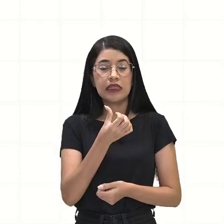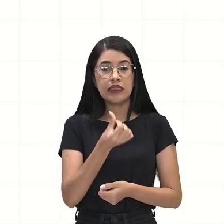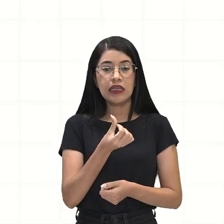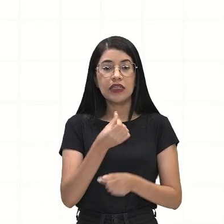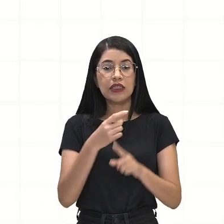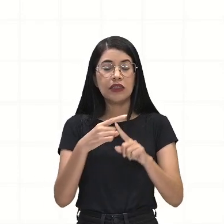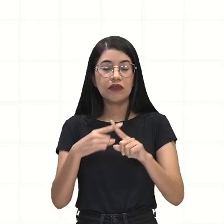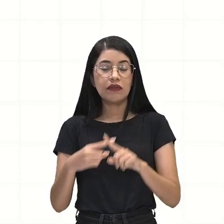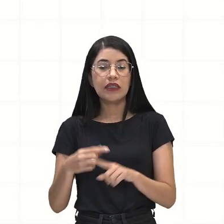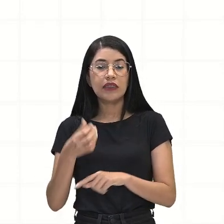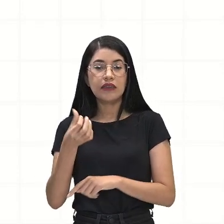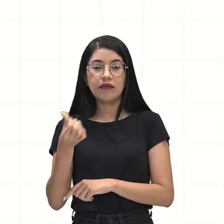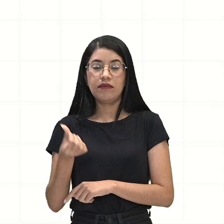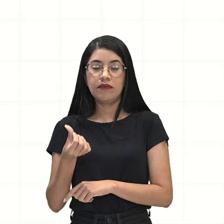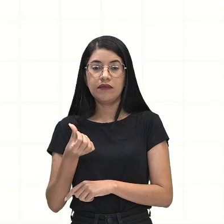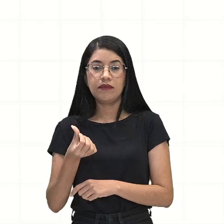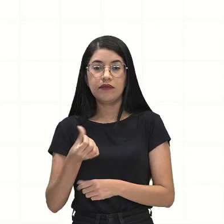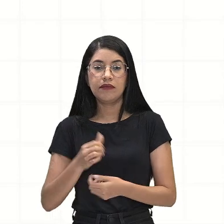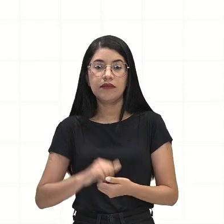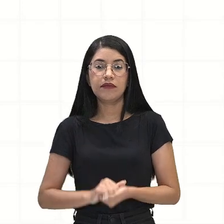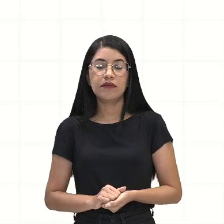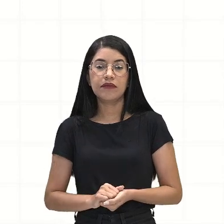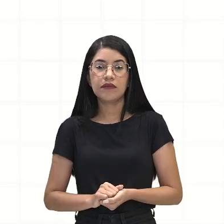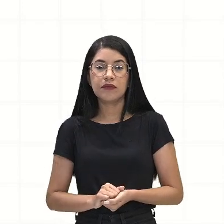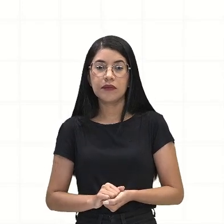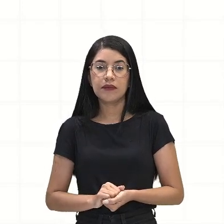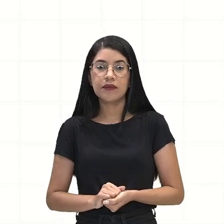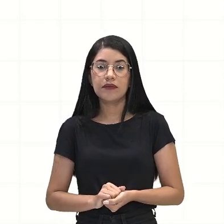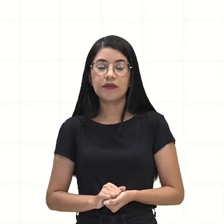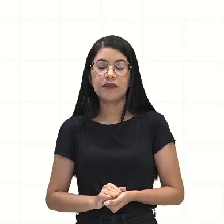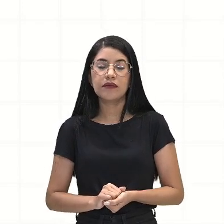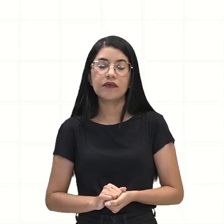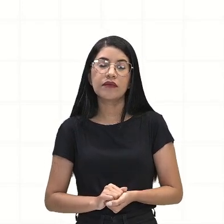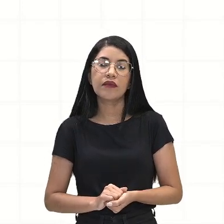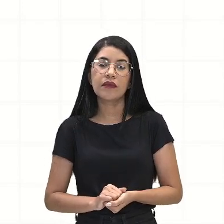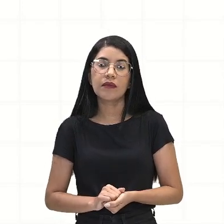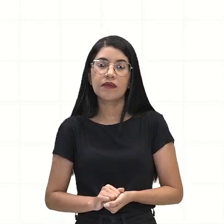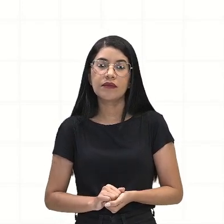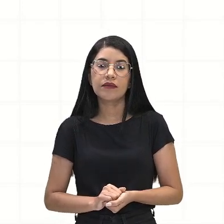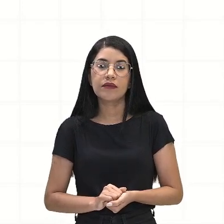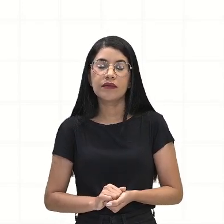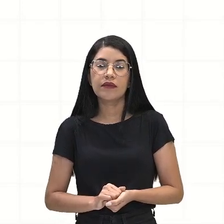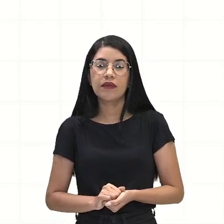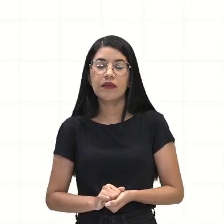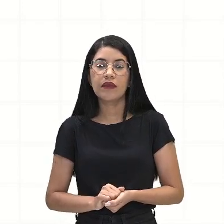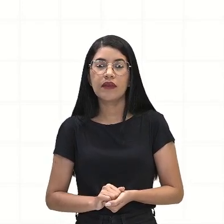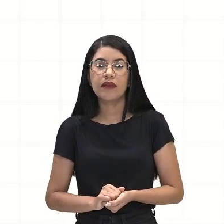multiplicada pelas 6 possibilidades do outro. Então, meu número de